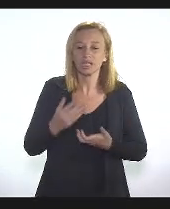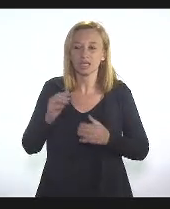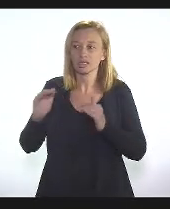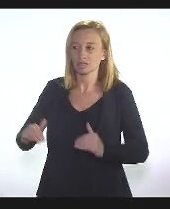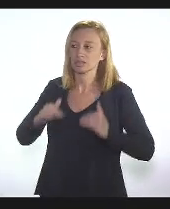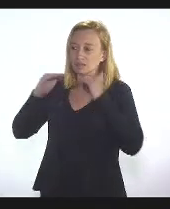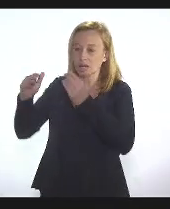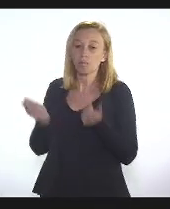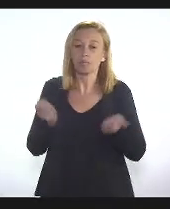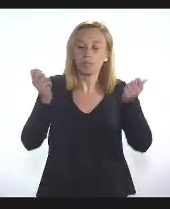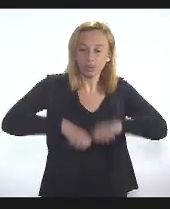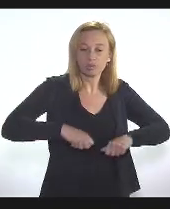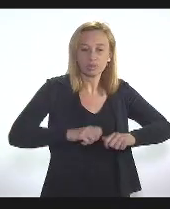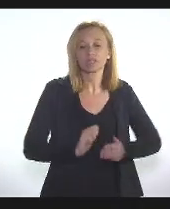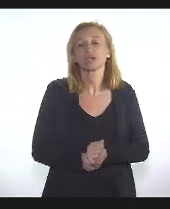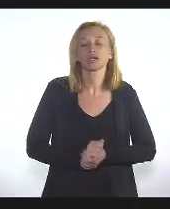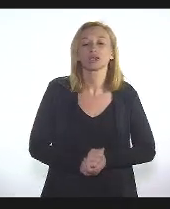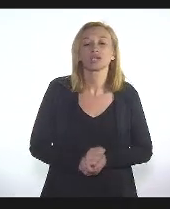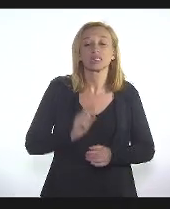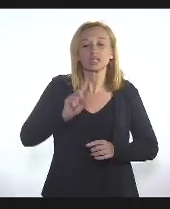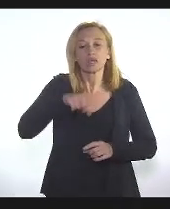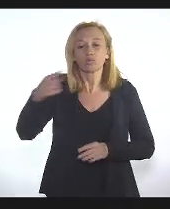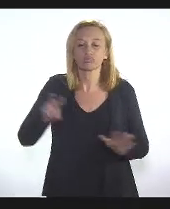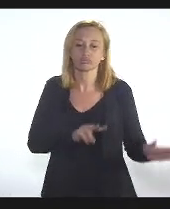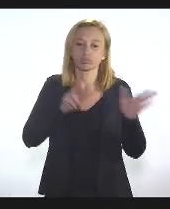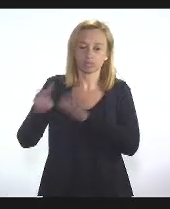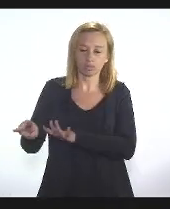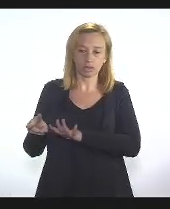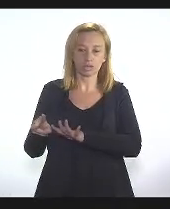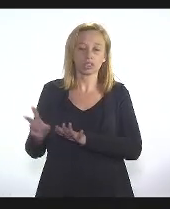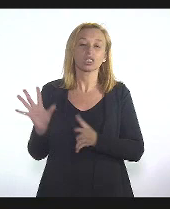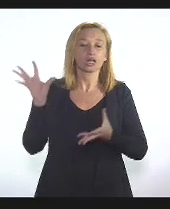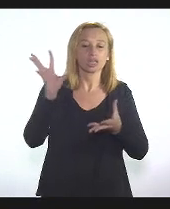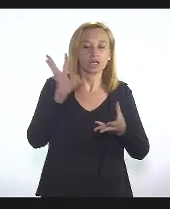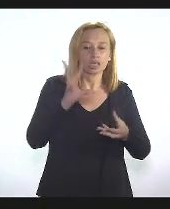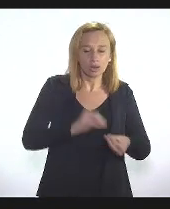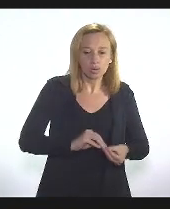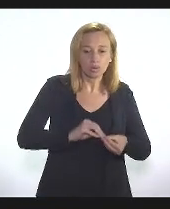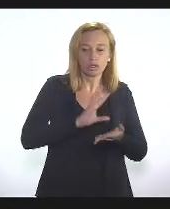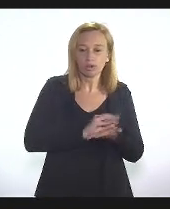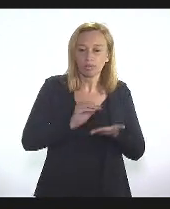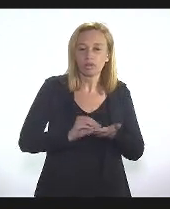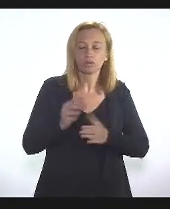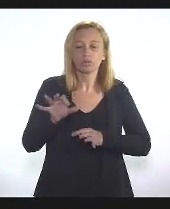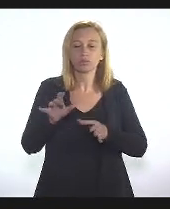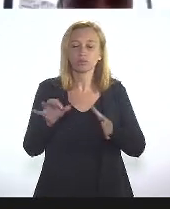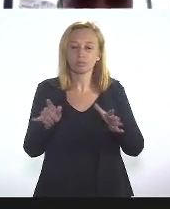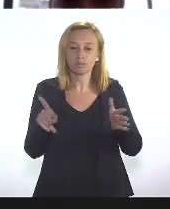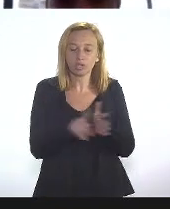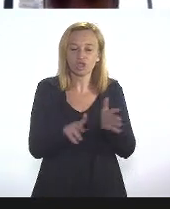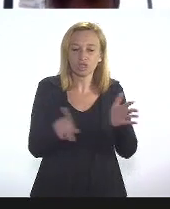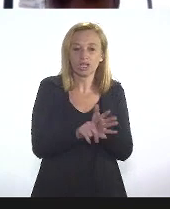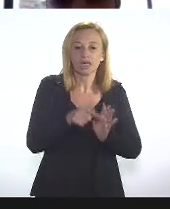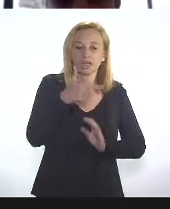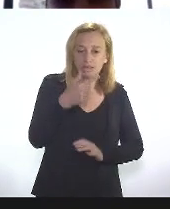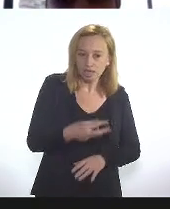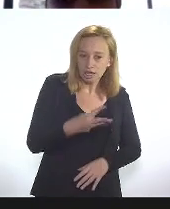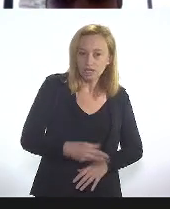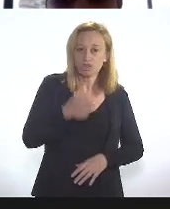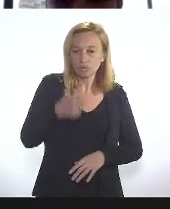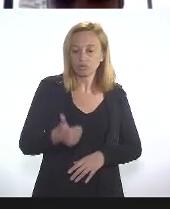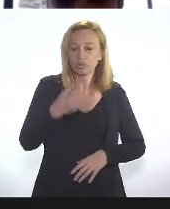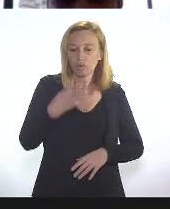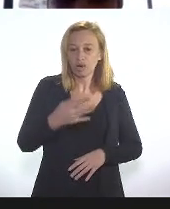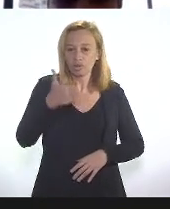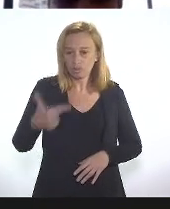Excelência a possibilidade de, na semana que vem, incluir na pauta o projeto de lei 3142 de